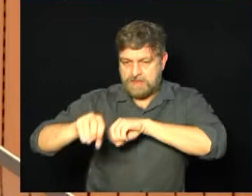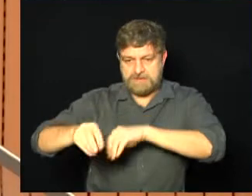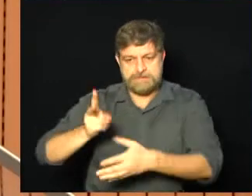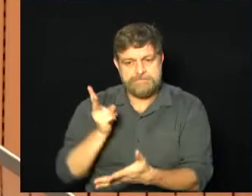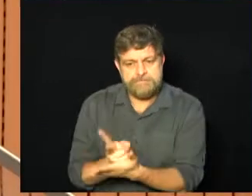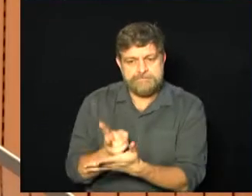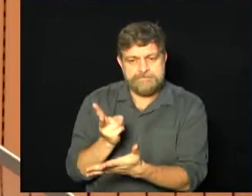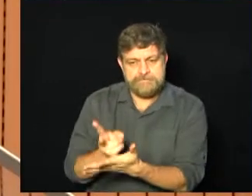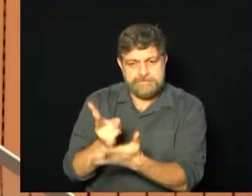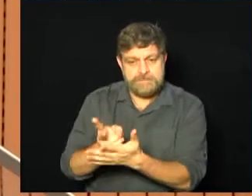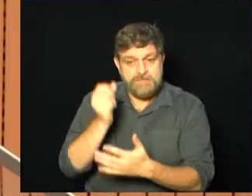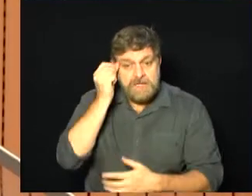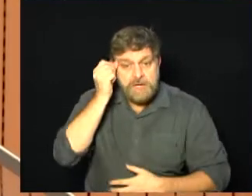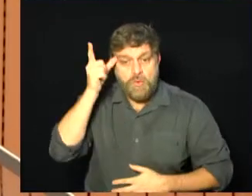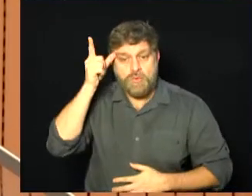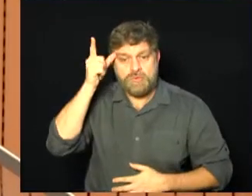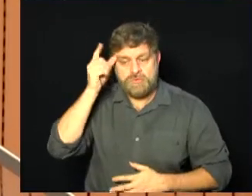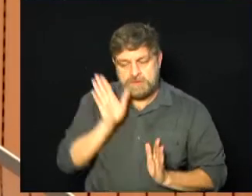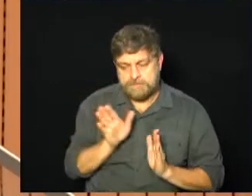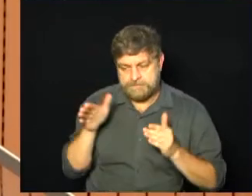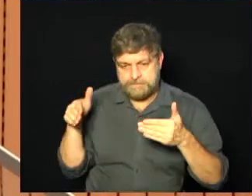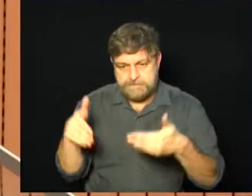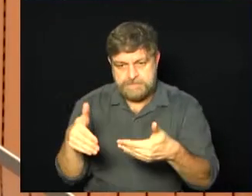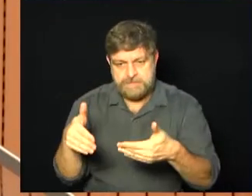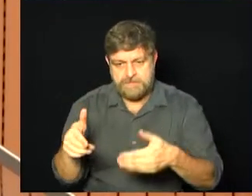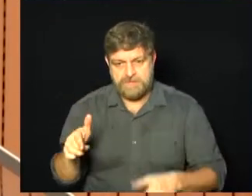e cultural, de seu